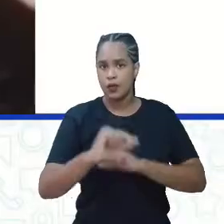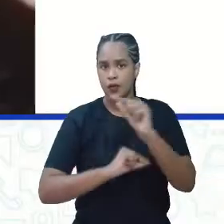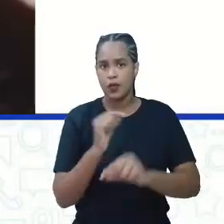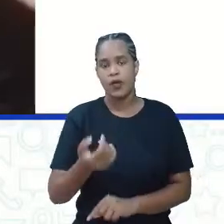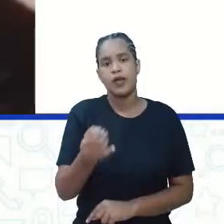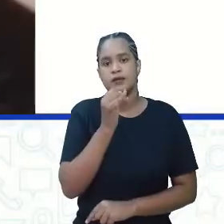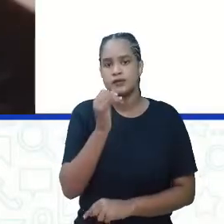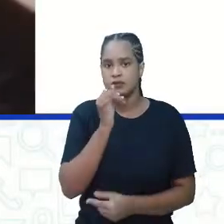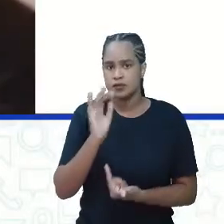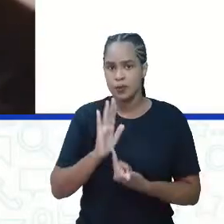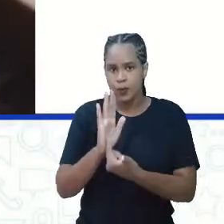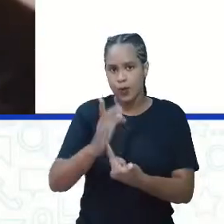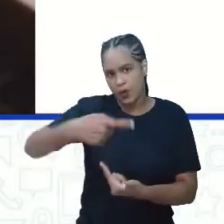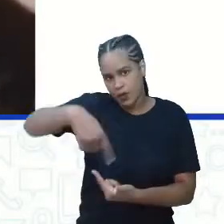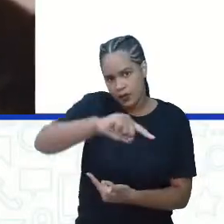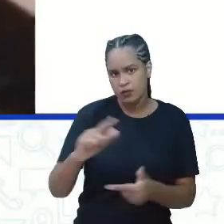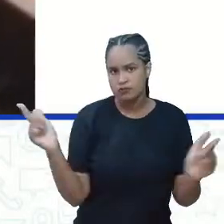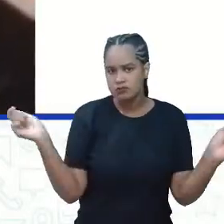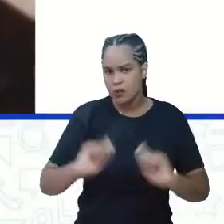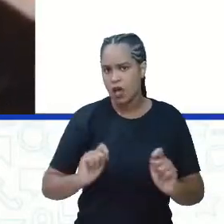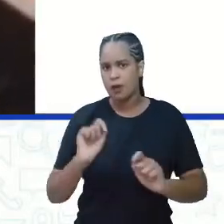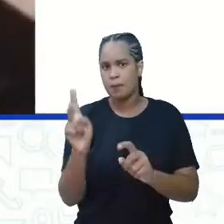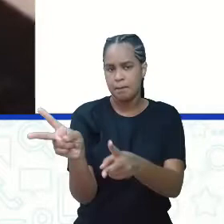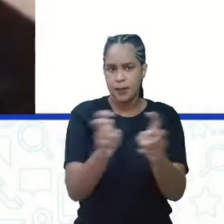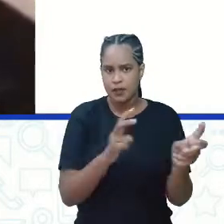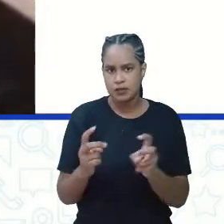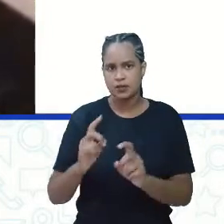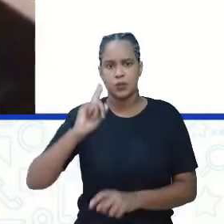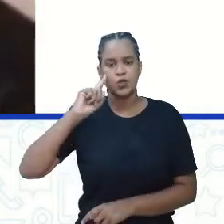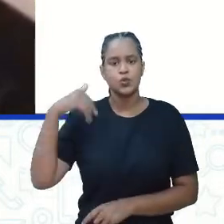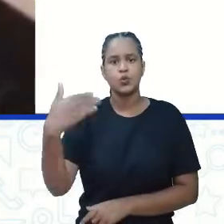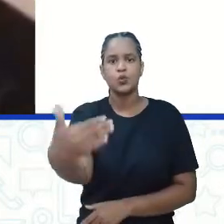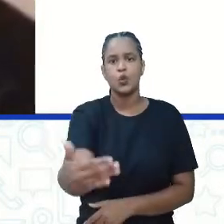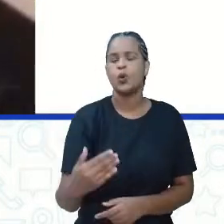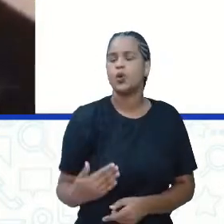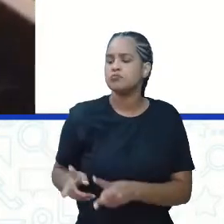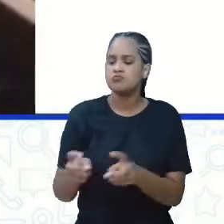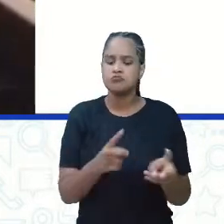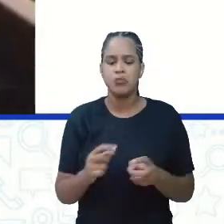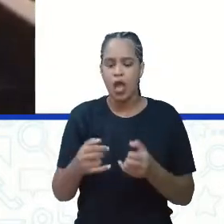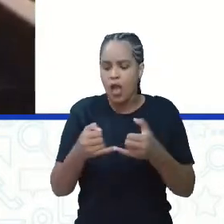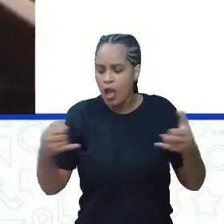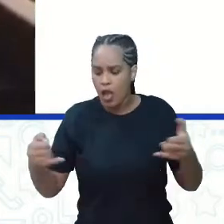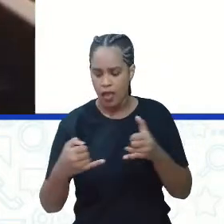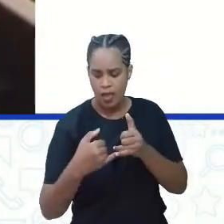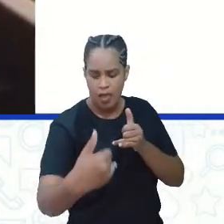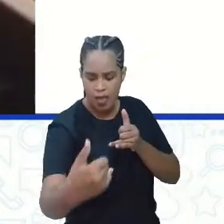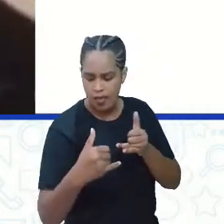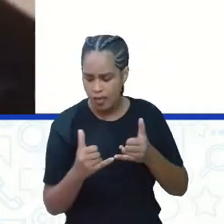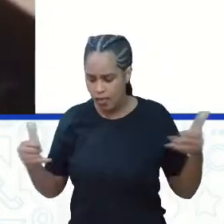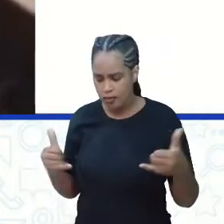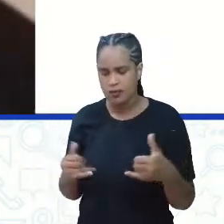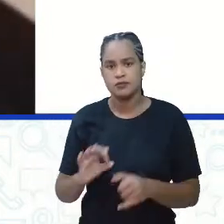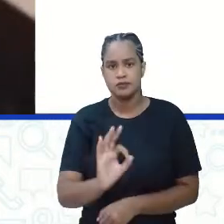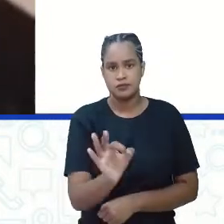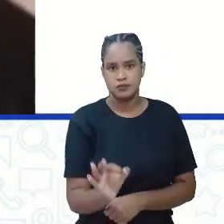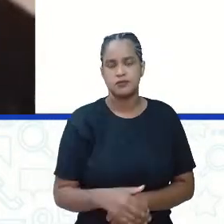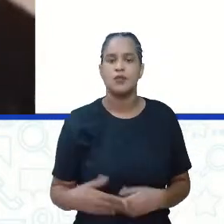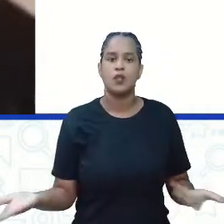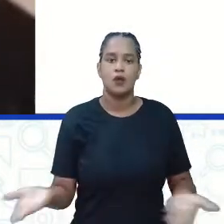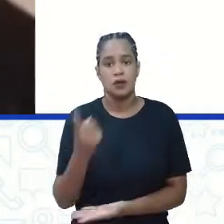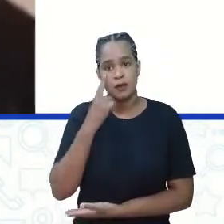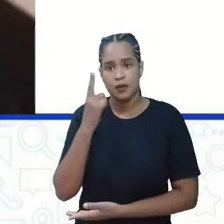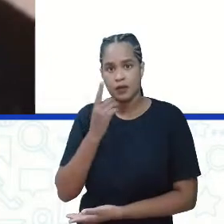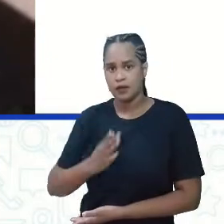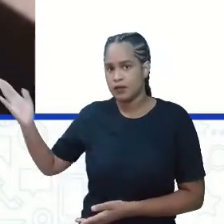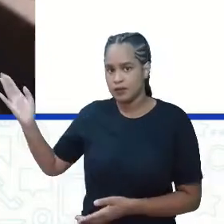alguns exemplos onde a gente consegue ver situações do dia a dia, tá? Em que aparecem essas retas, tá bom? Então eu tenho aqui,